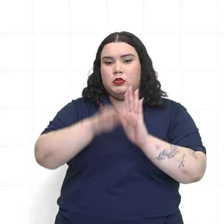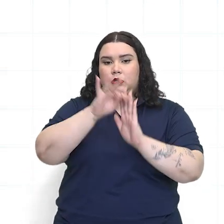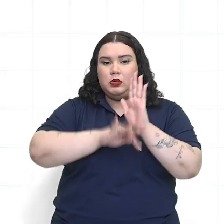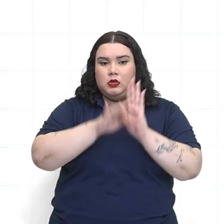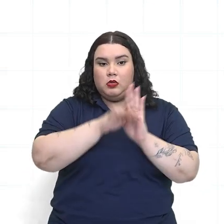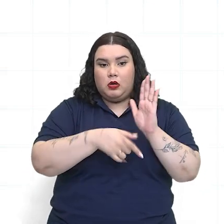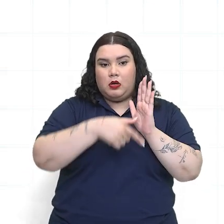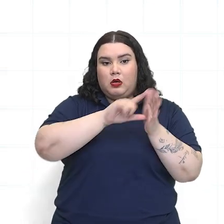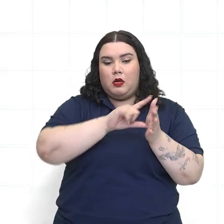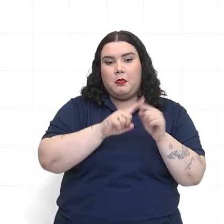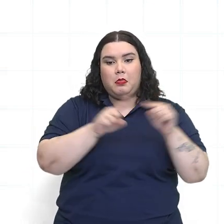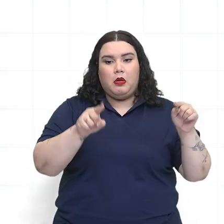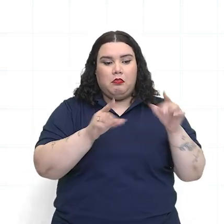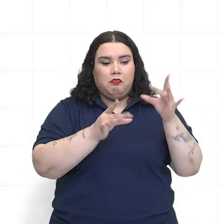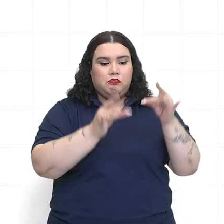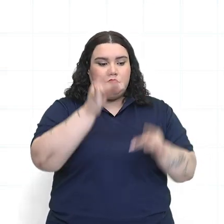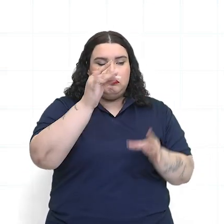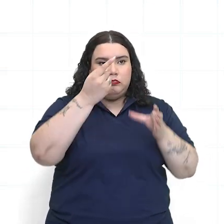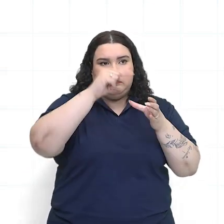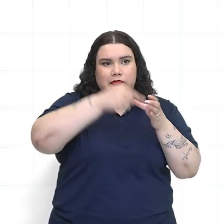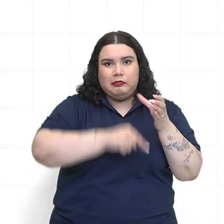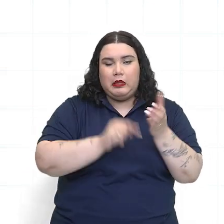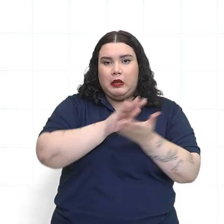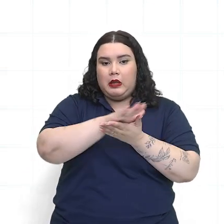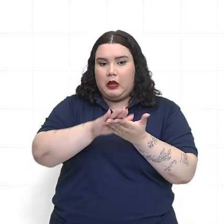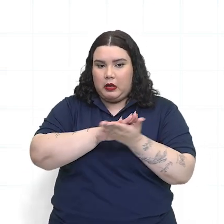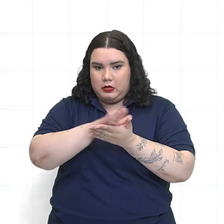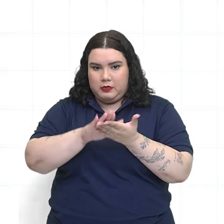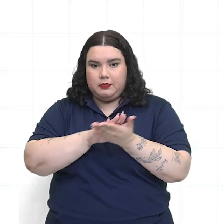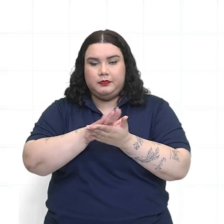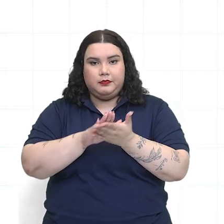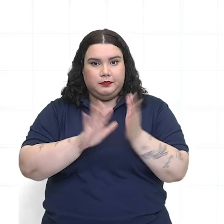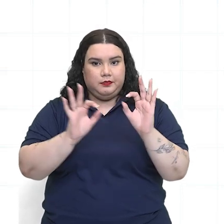anterior, sem, no entanto, aprofundar-se nele.